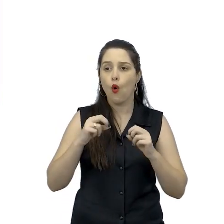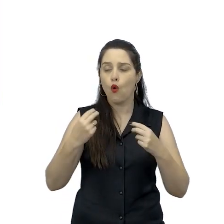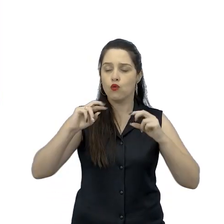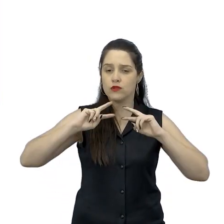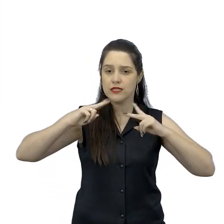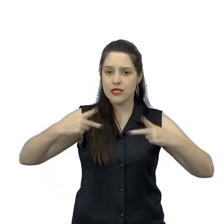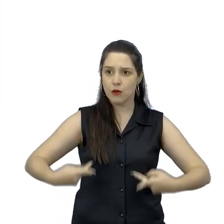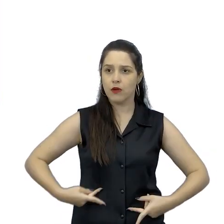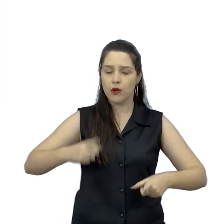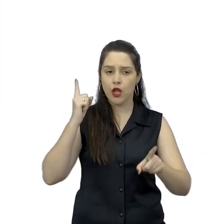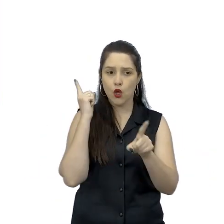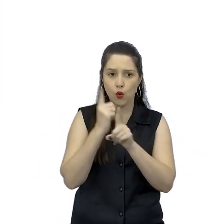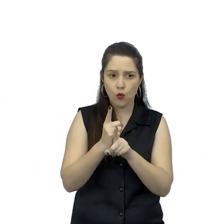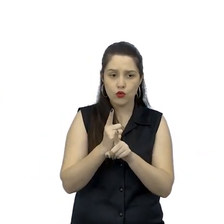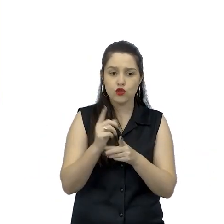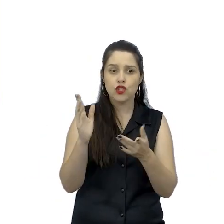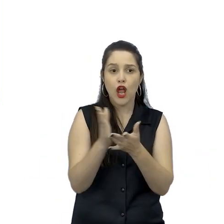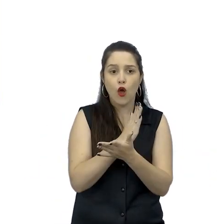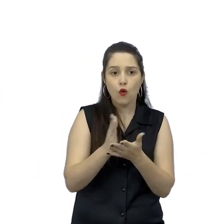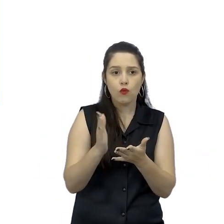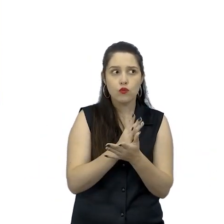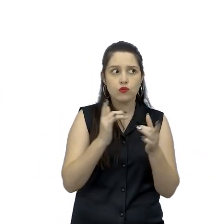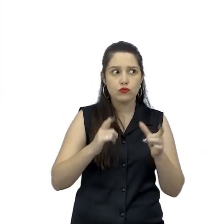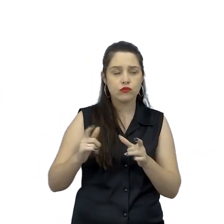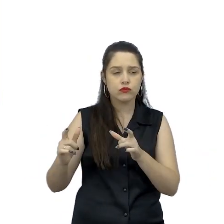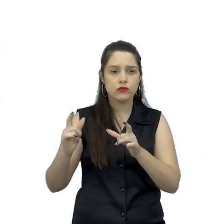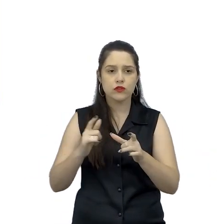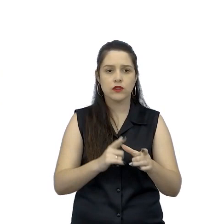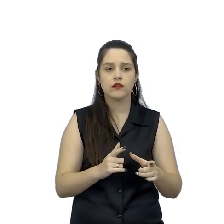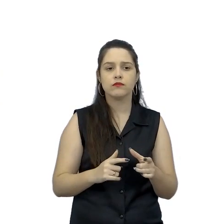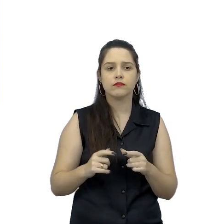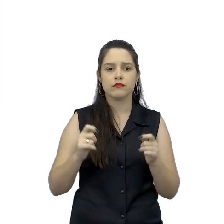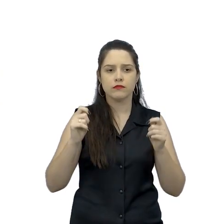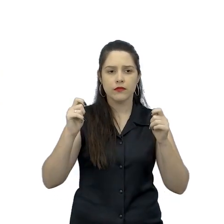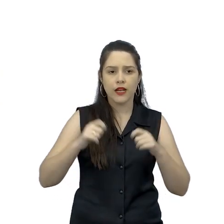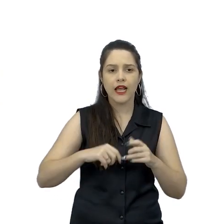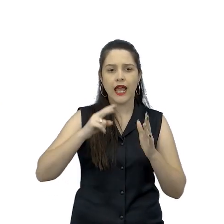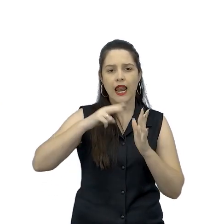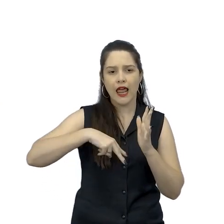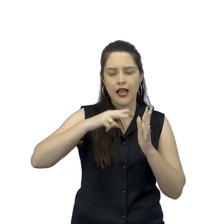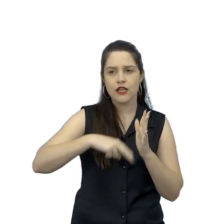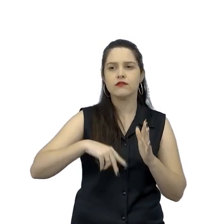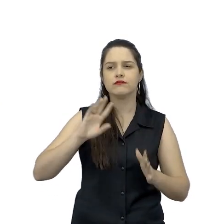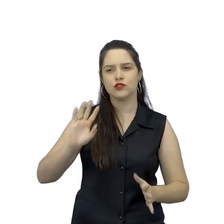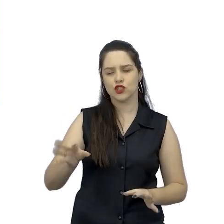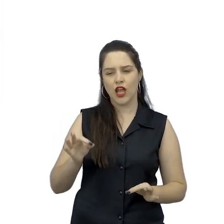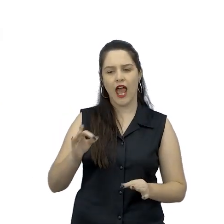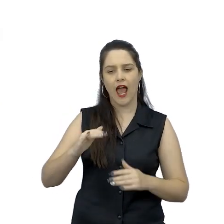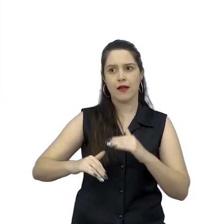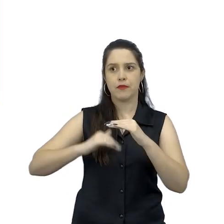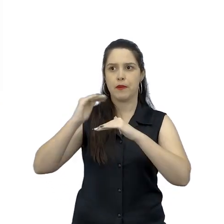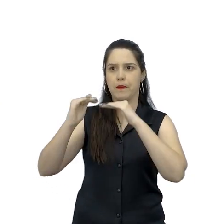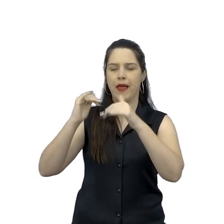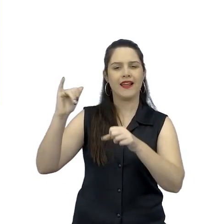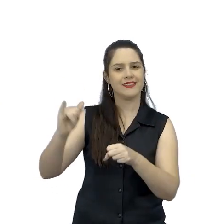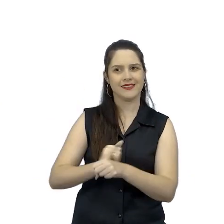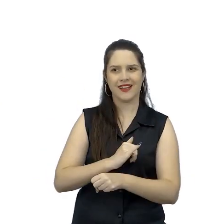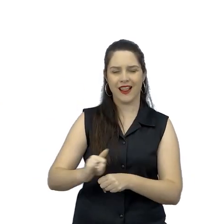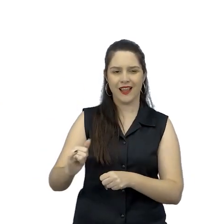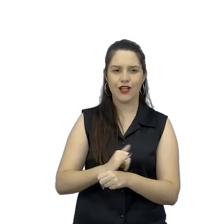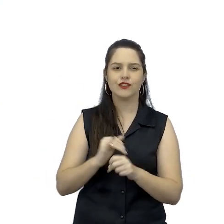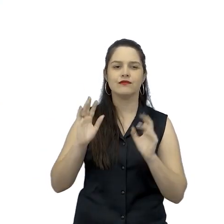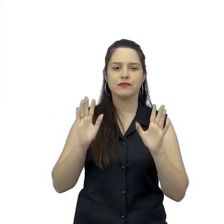se encontra diante de algum elemento que exige uma leitura, ele já desenvolve estratégias para